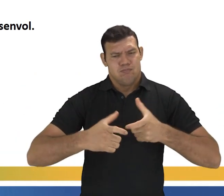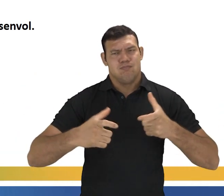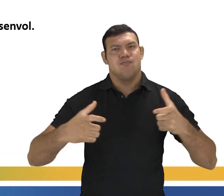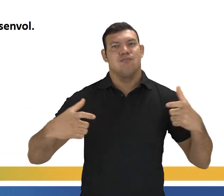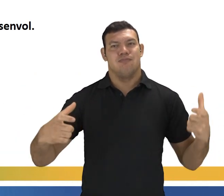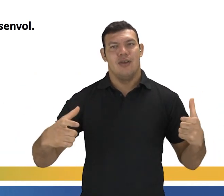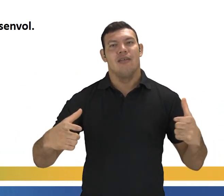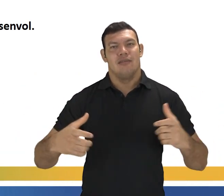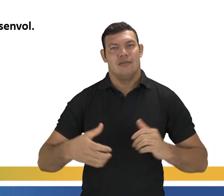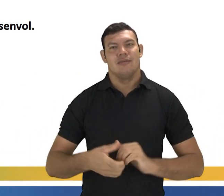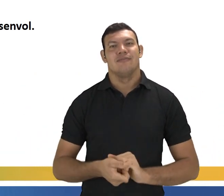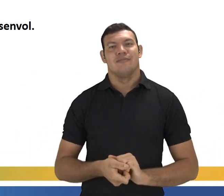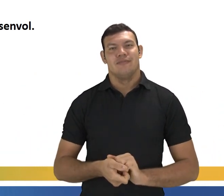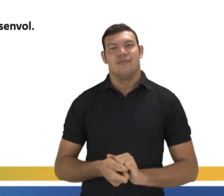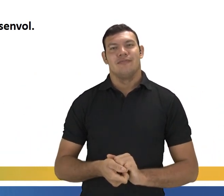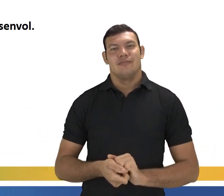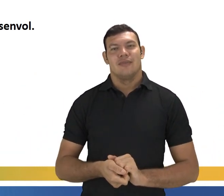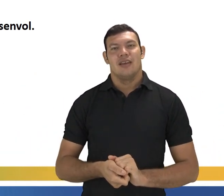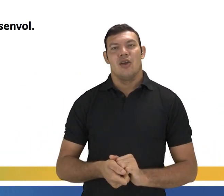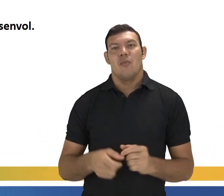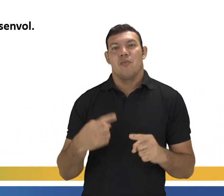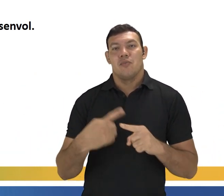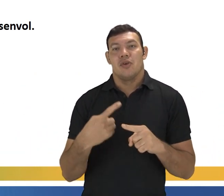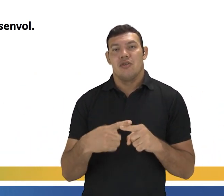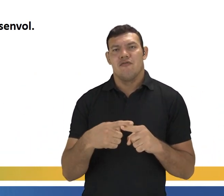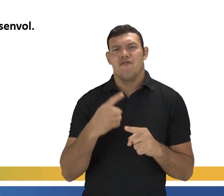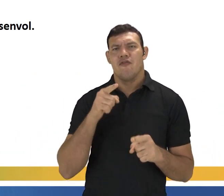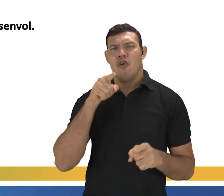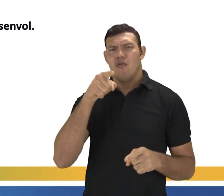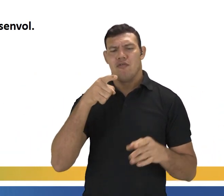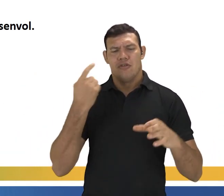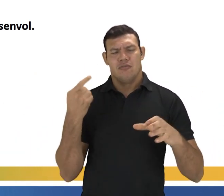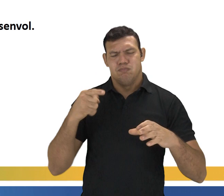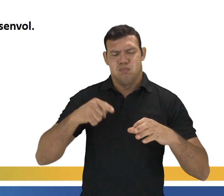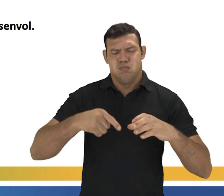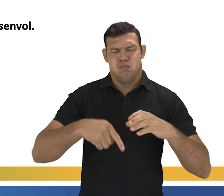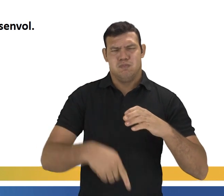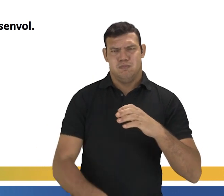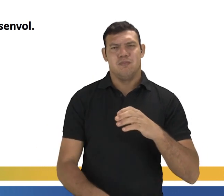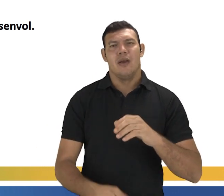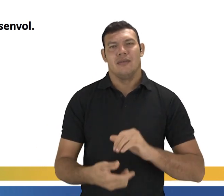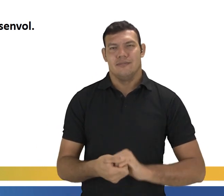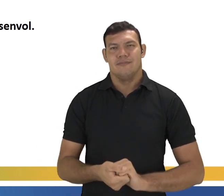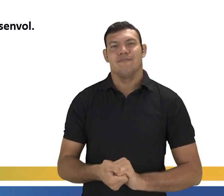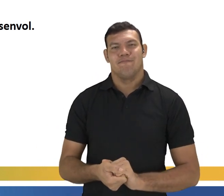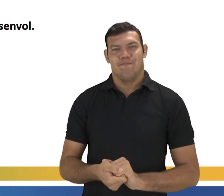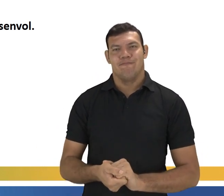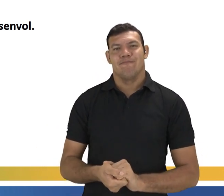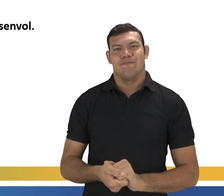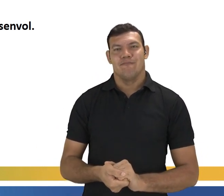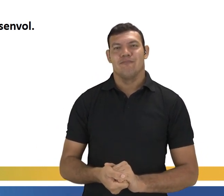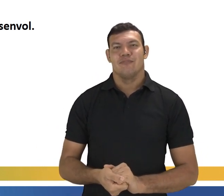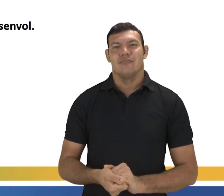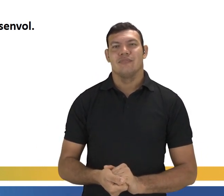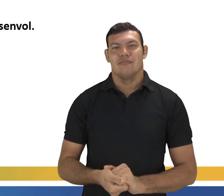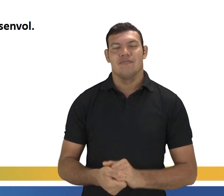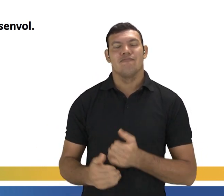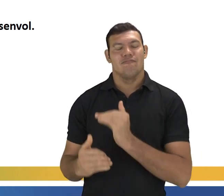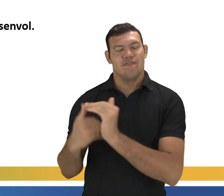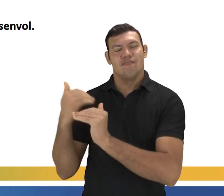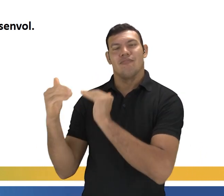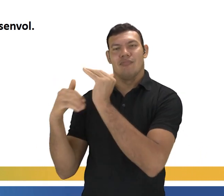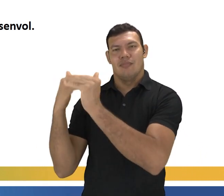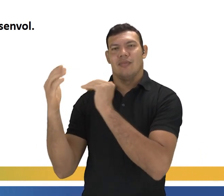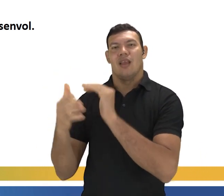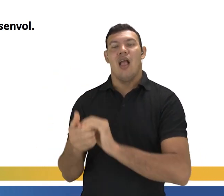sua ideia, dessa ideia central defendida no parágrafo. E é nessa fase do parágrafo de desenvolvimento que